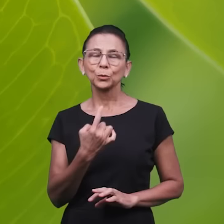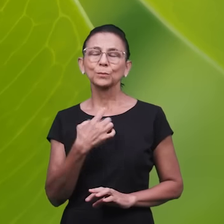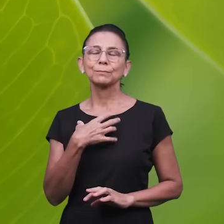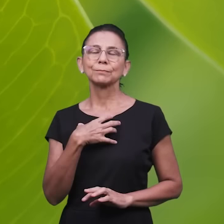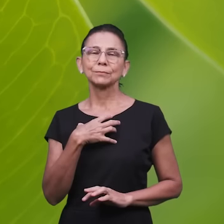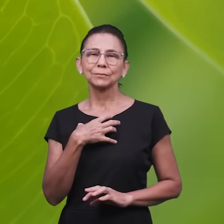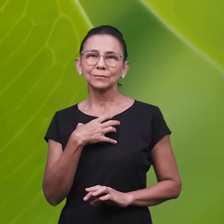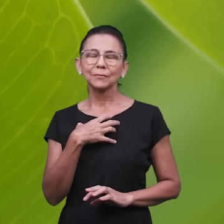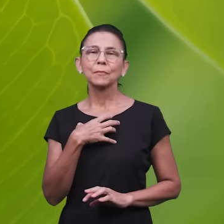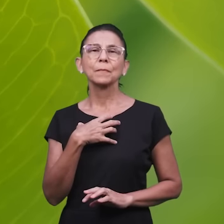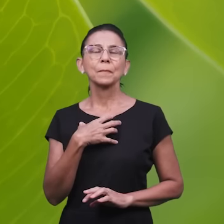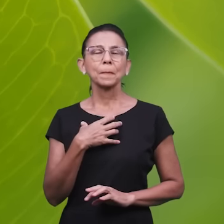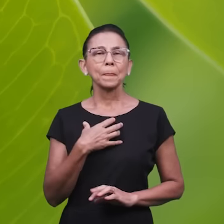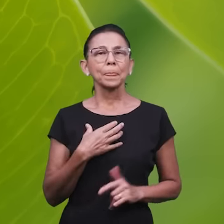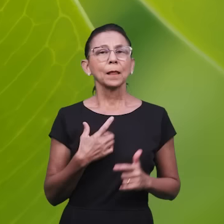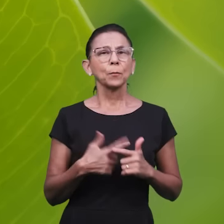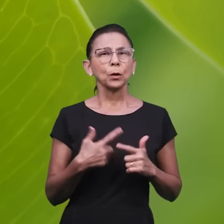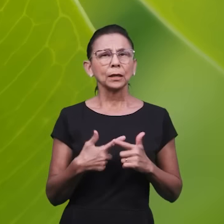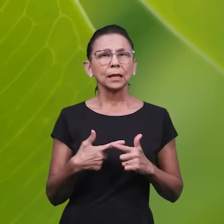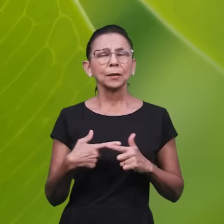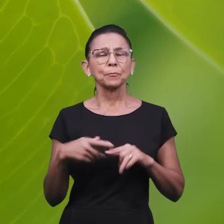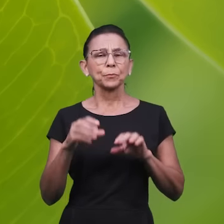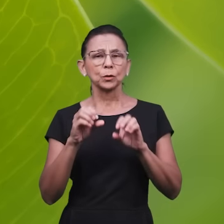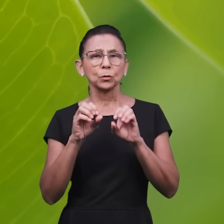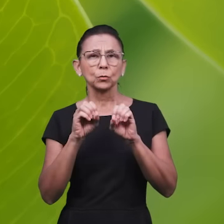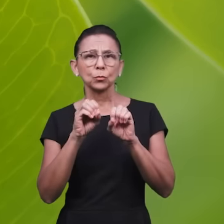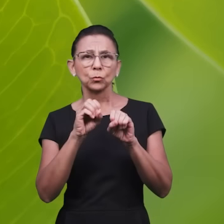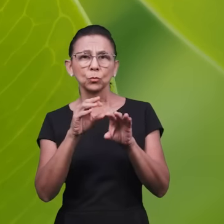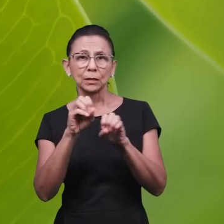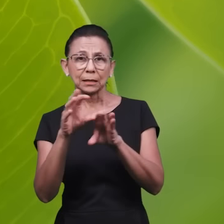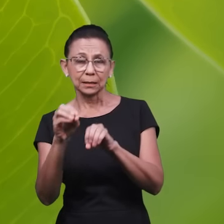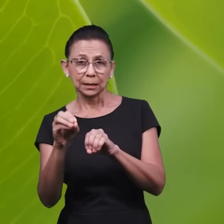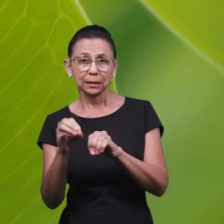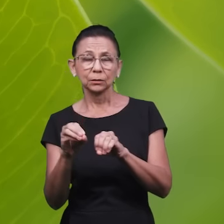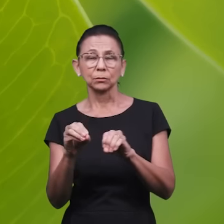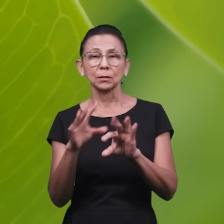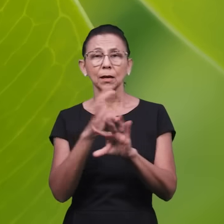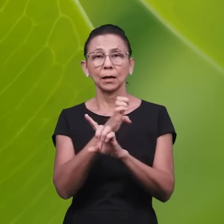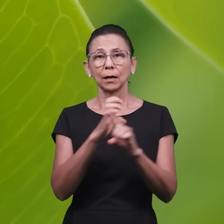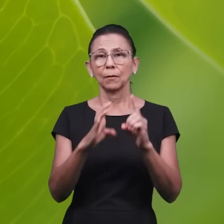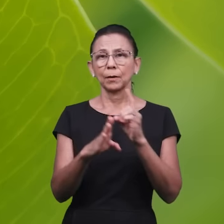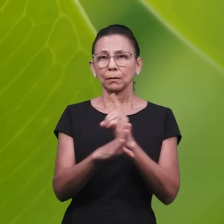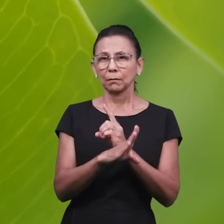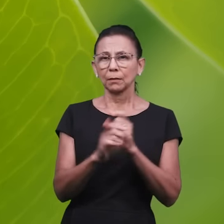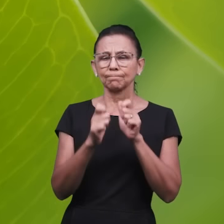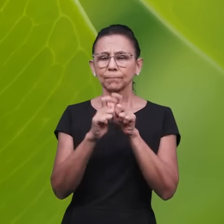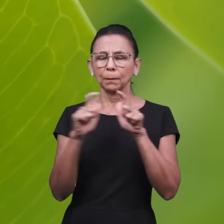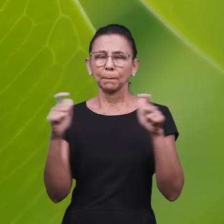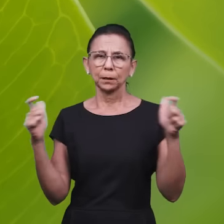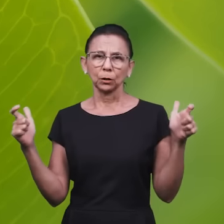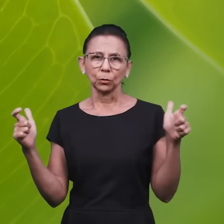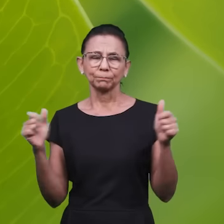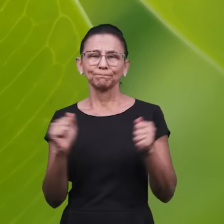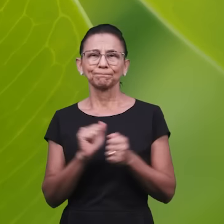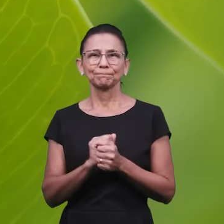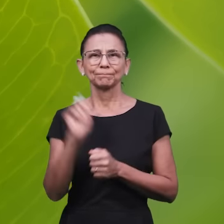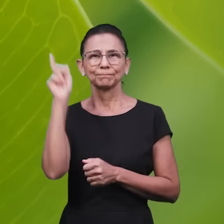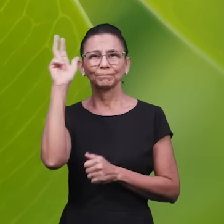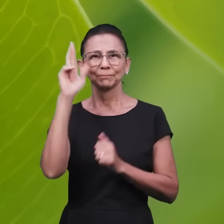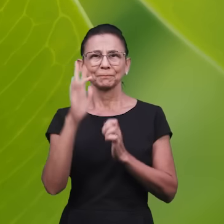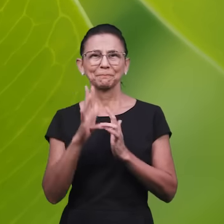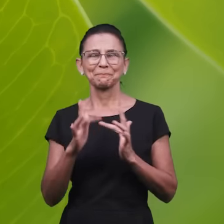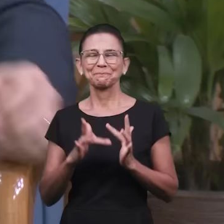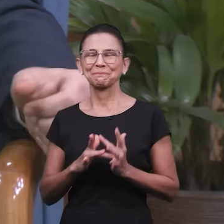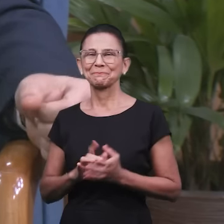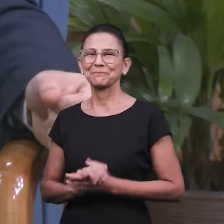tem trazido uma grande ampliação dos ensinos que também são transmitidos nas escolas bíblicas dominicais. A todos a